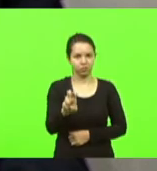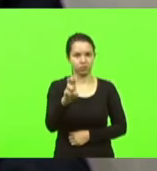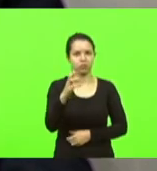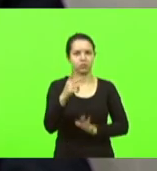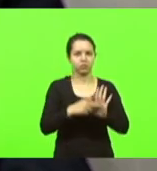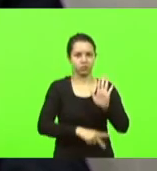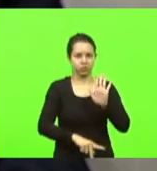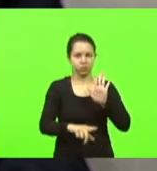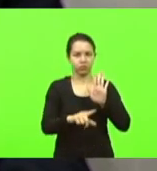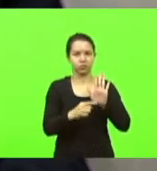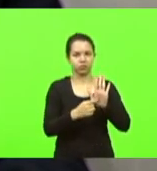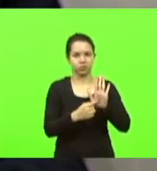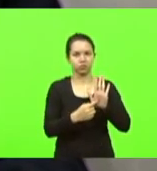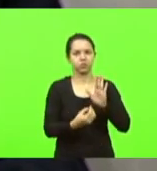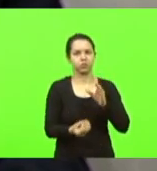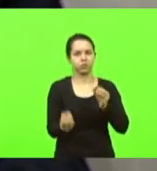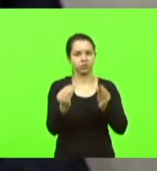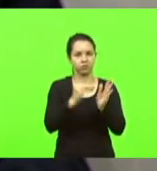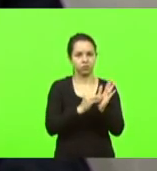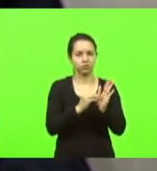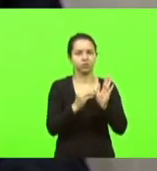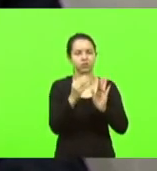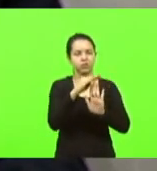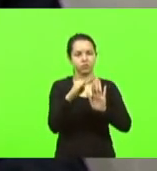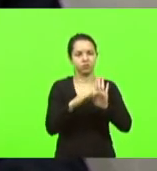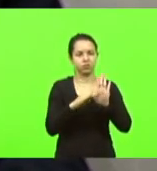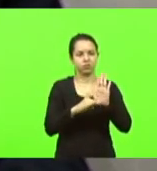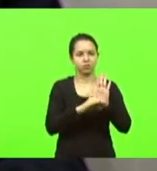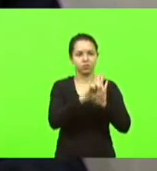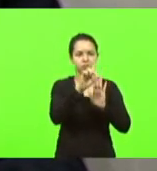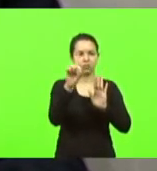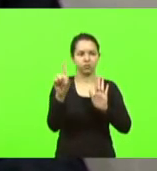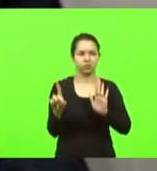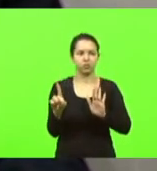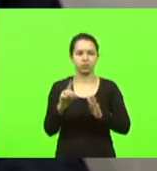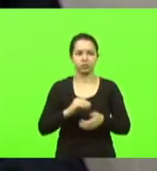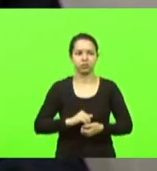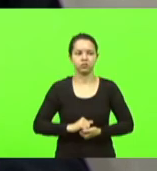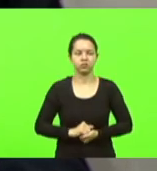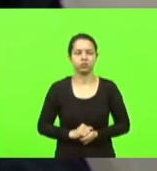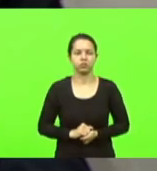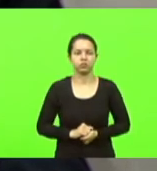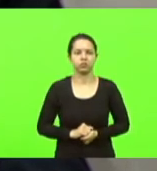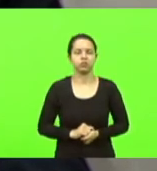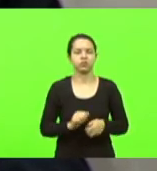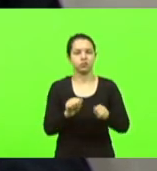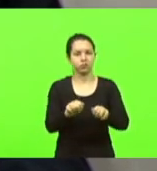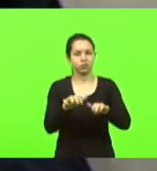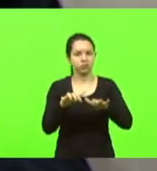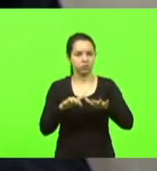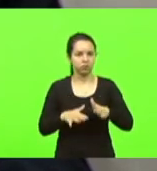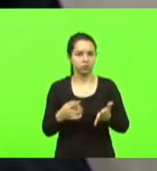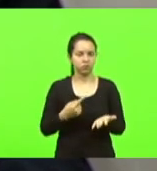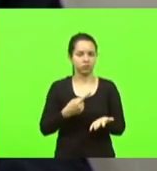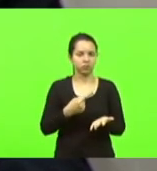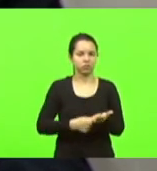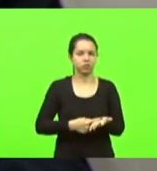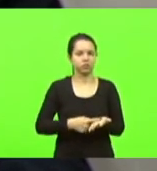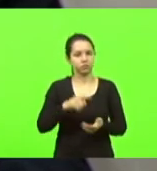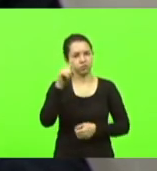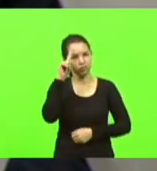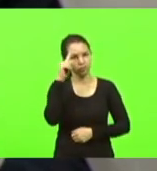incluso na ordem do dia da e a sessão ordinária de